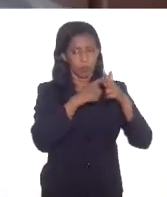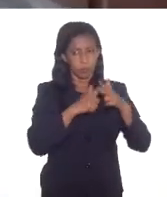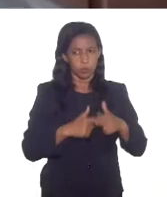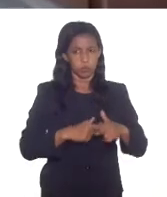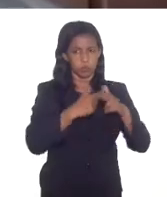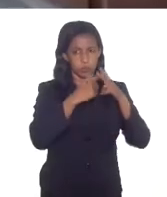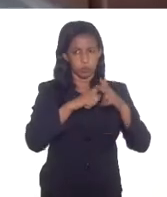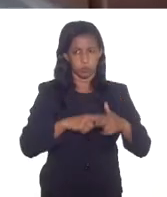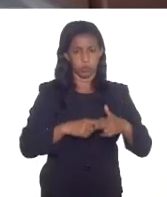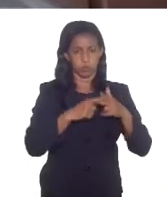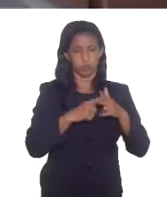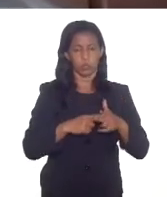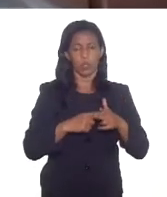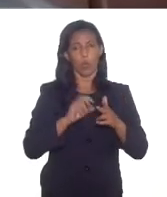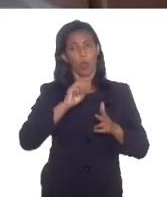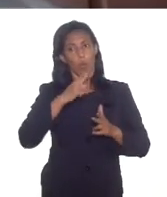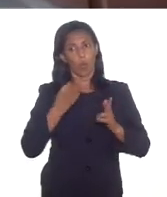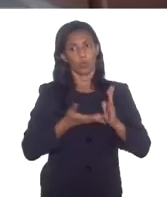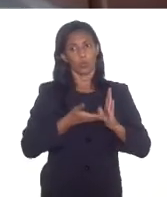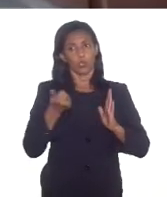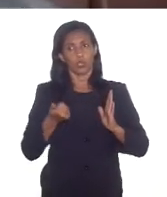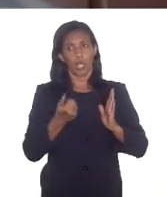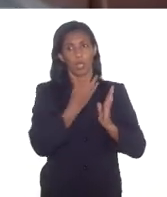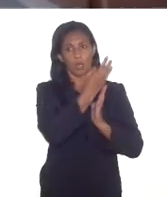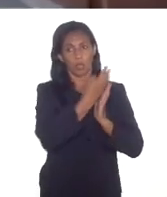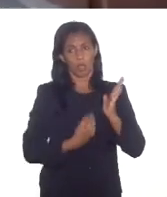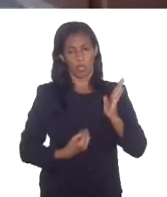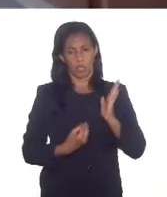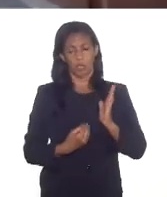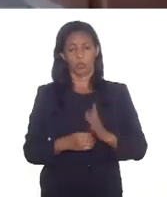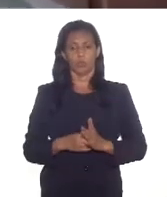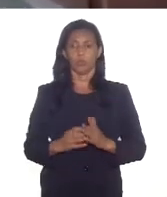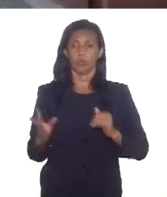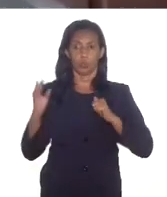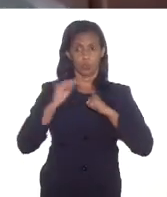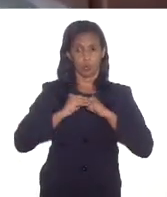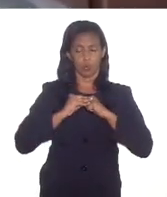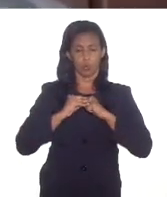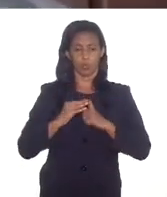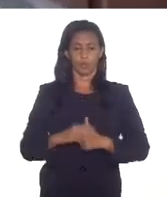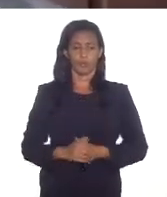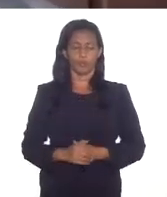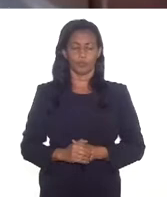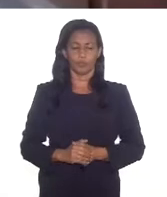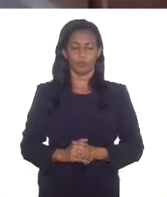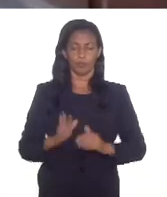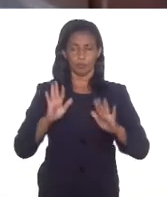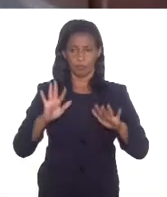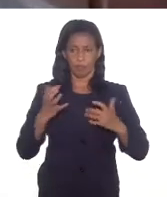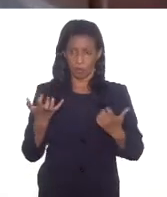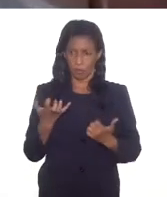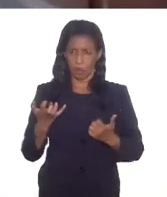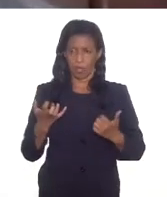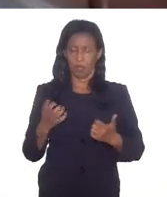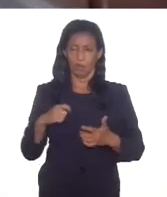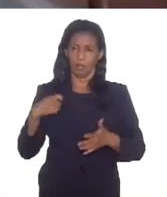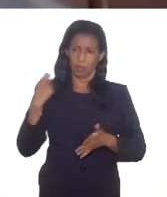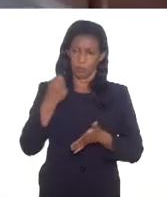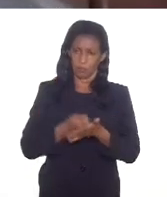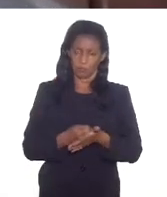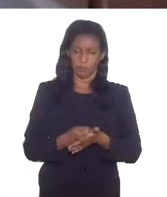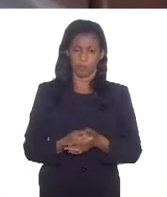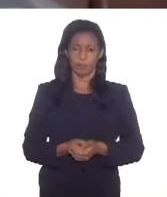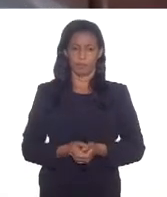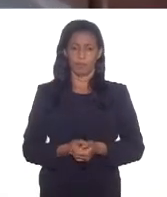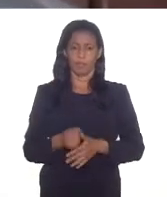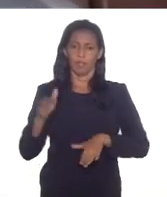e possivelmente absorvê-las no texto da emenda do substitutivo. Mas eu quero reforçar, presidente, já finalizando,